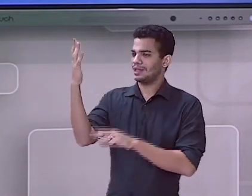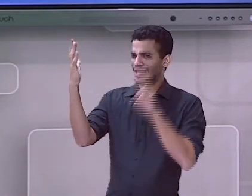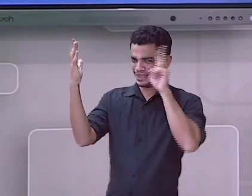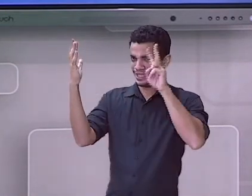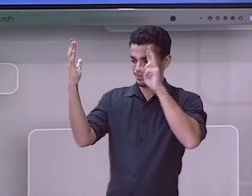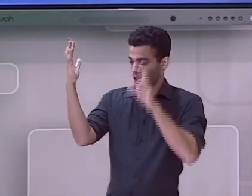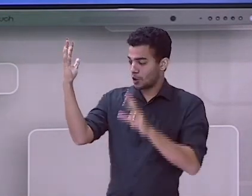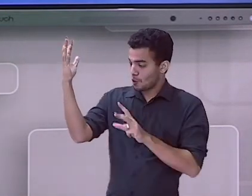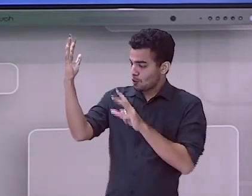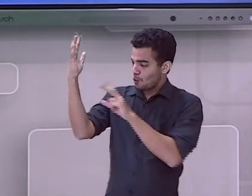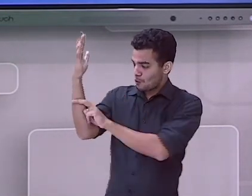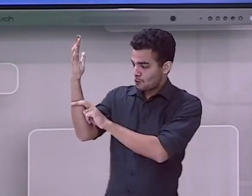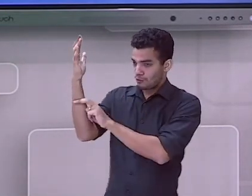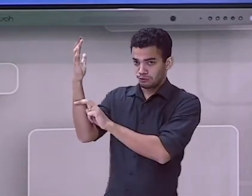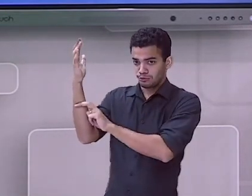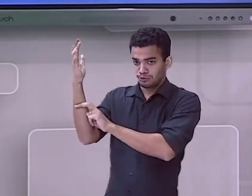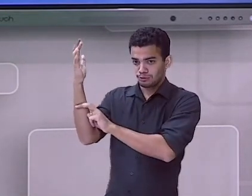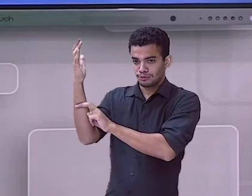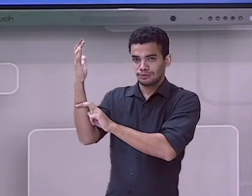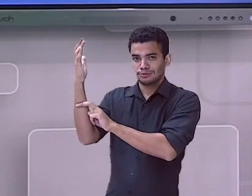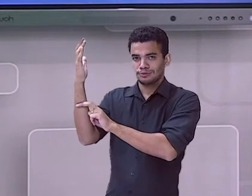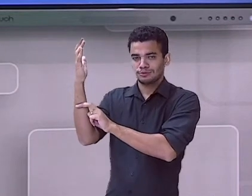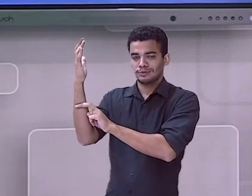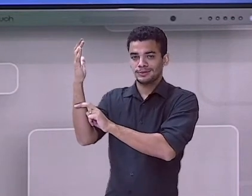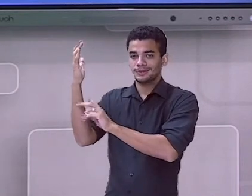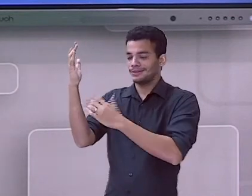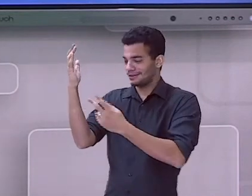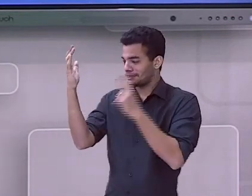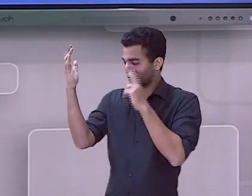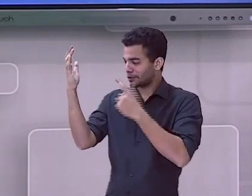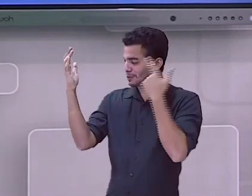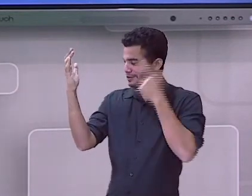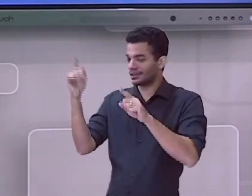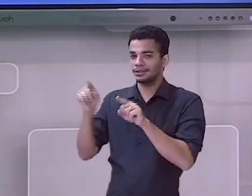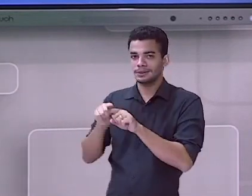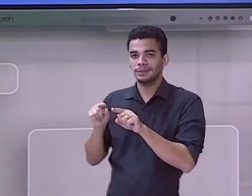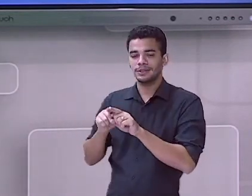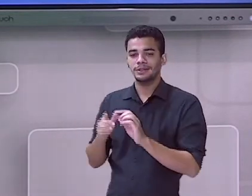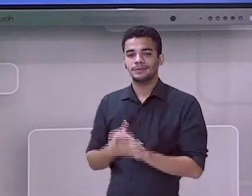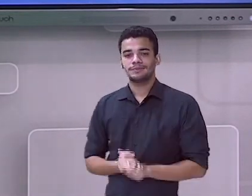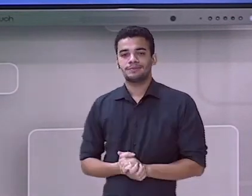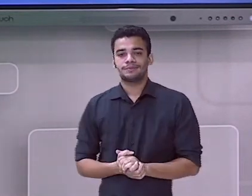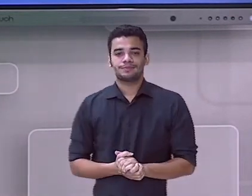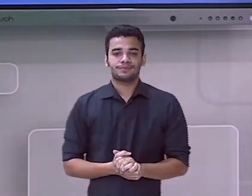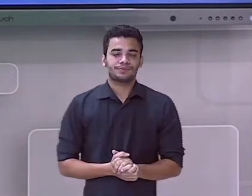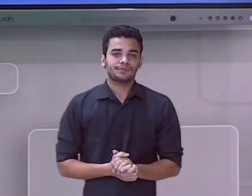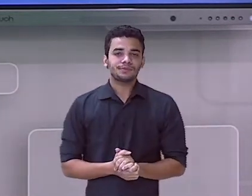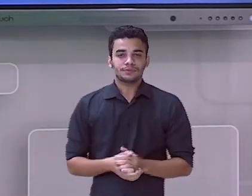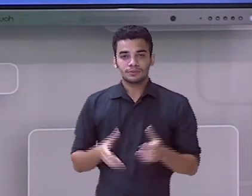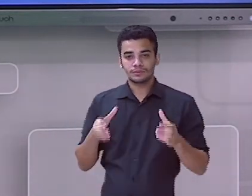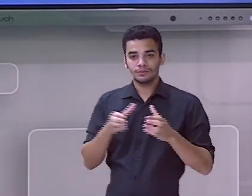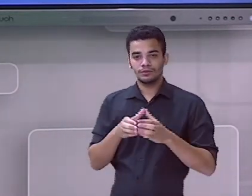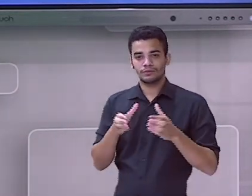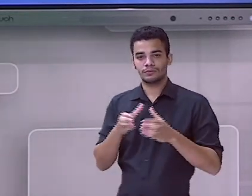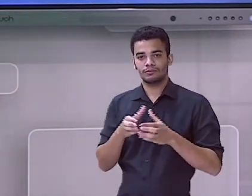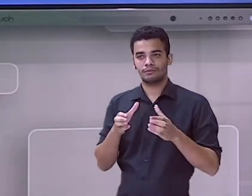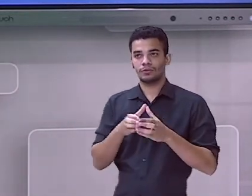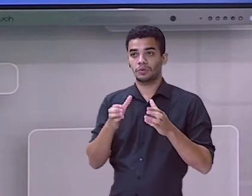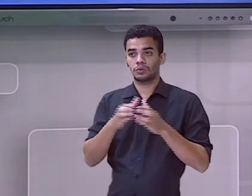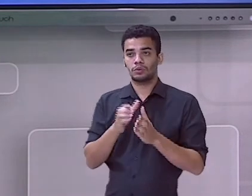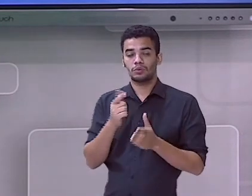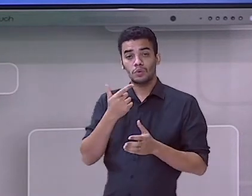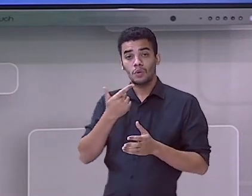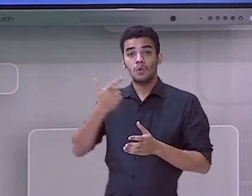as estruturas dela, né? Bom, os ortóptera são